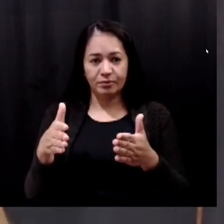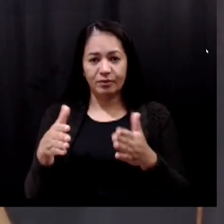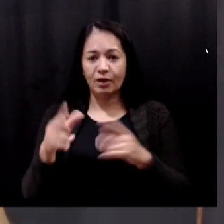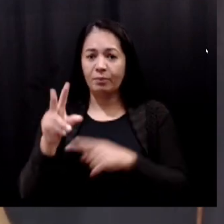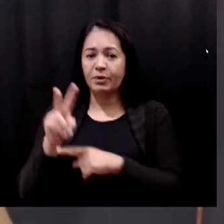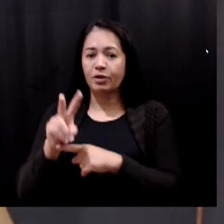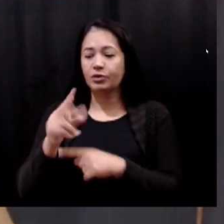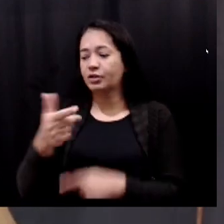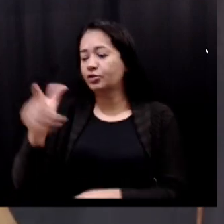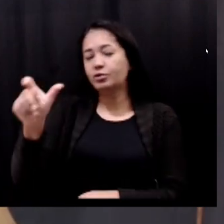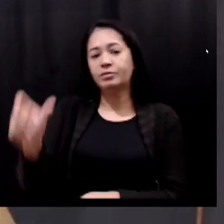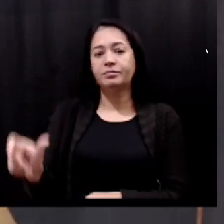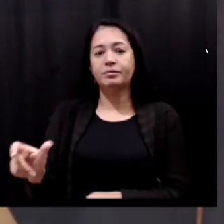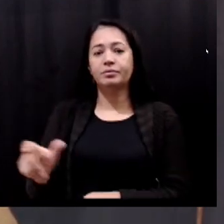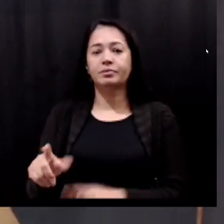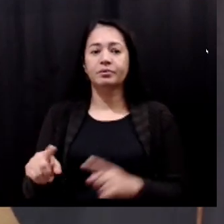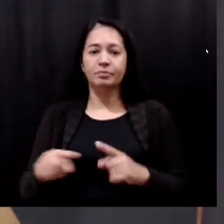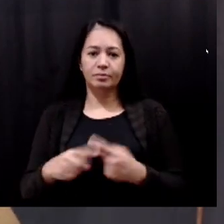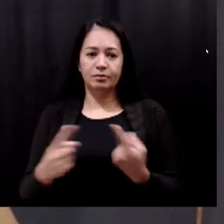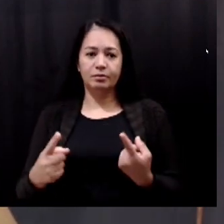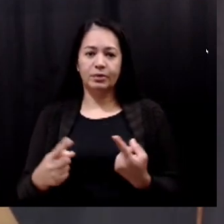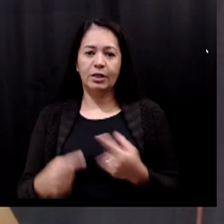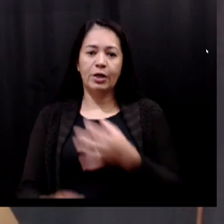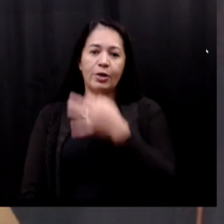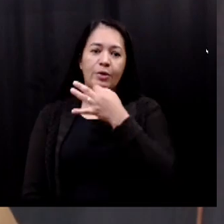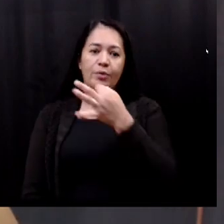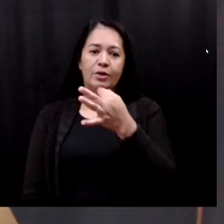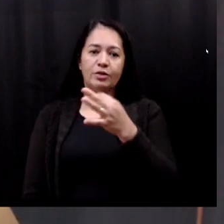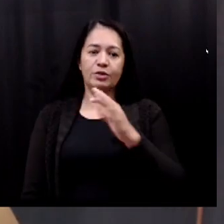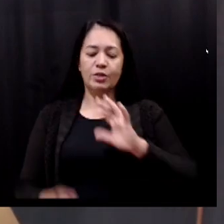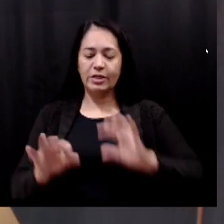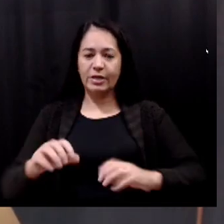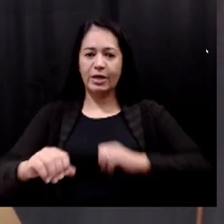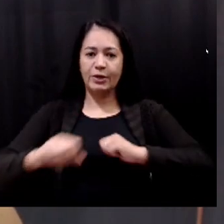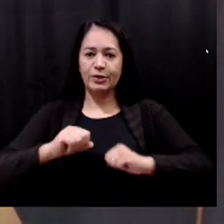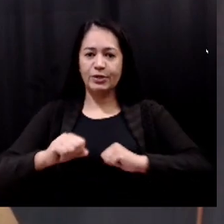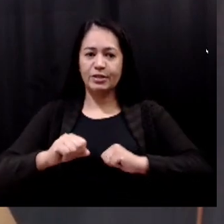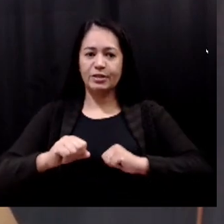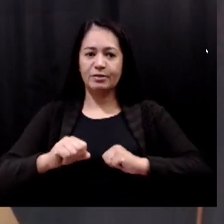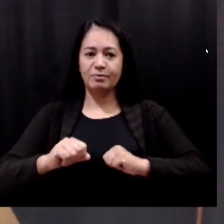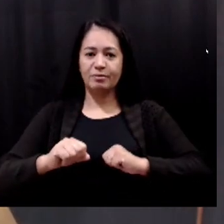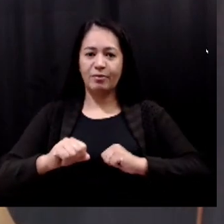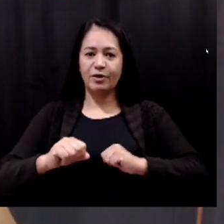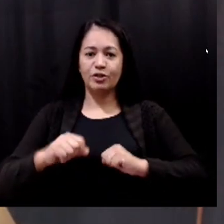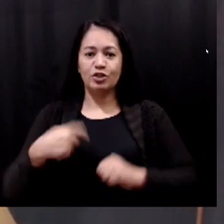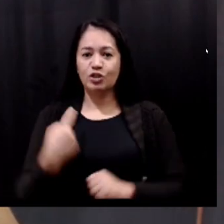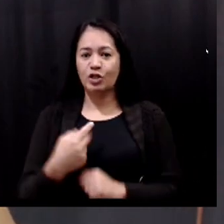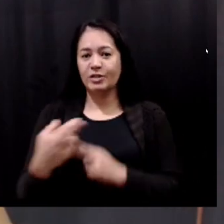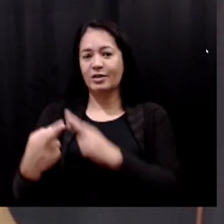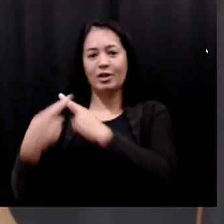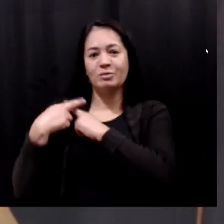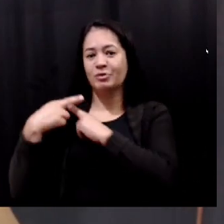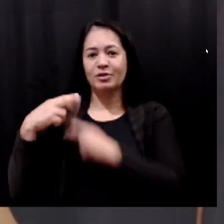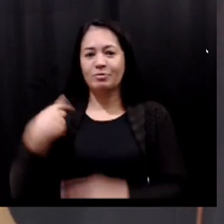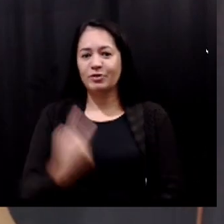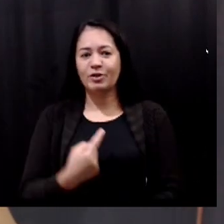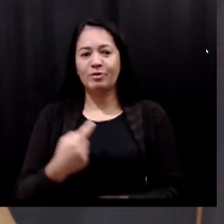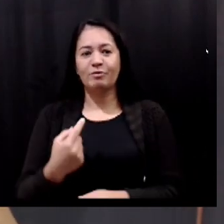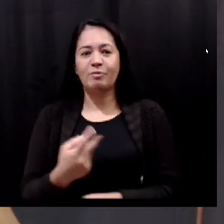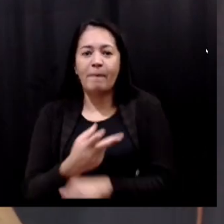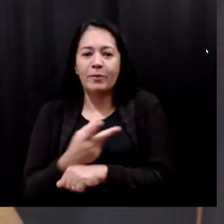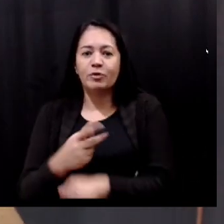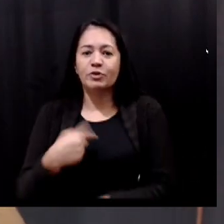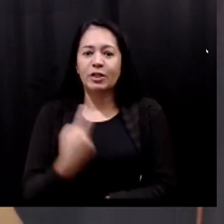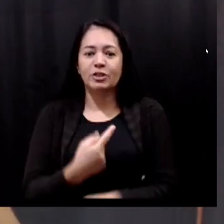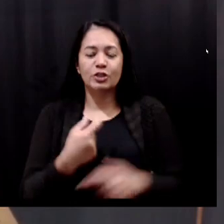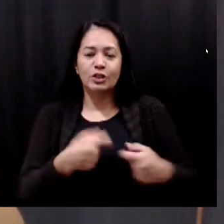né? Mas daí eu acho que esse é esse movimento da gente ser pai e mãe da gente mesmo. A gente correr atrás das nossas necessidades